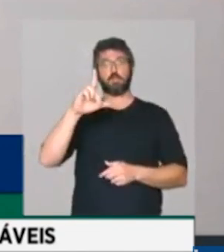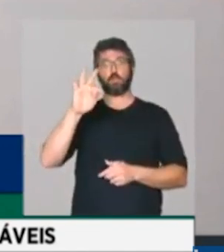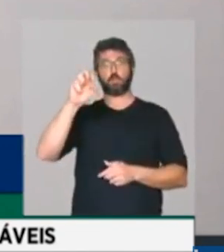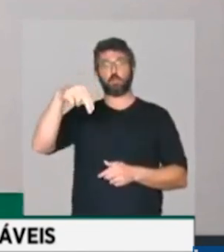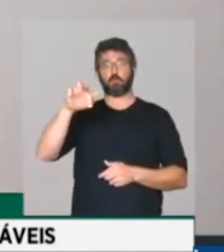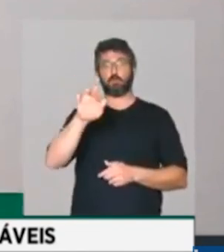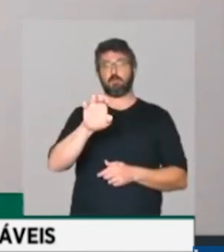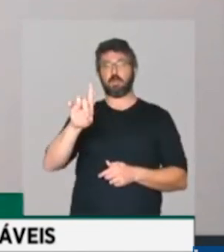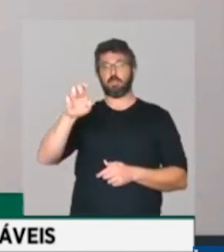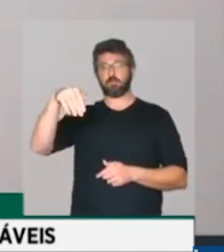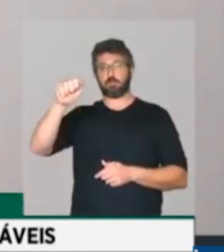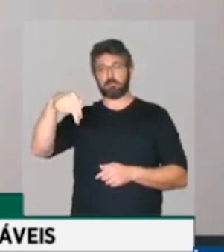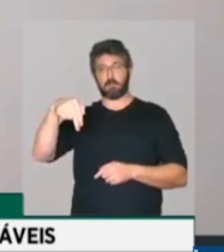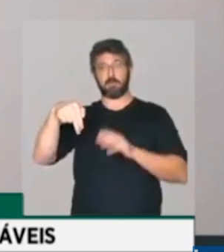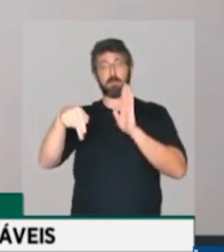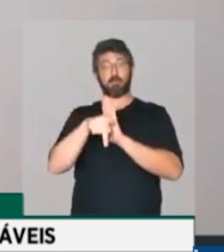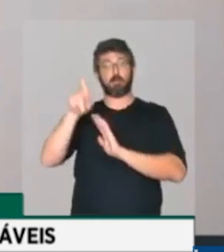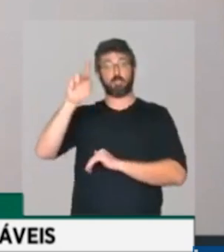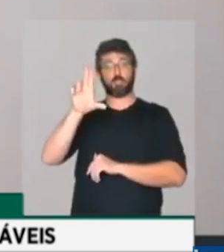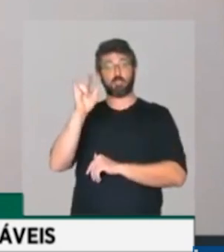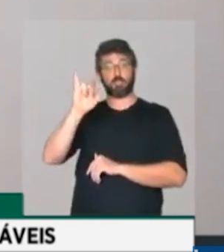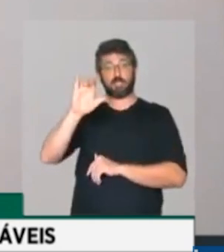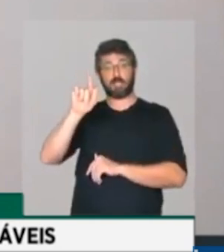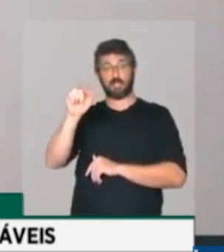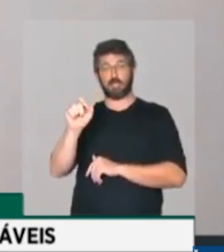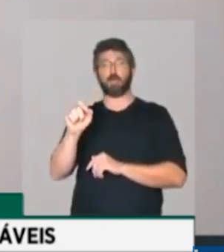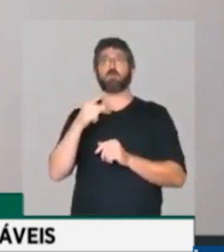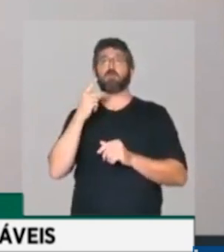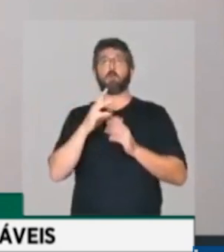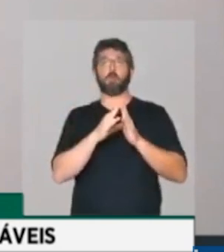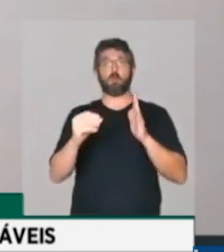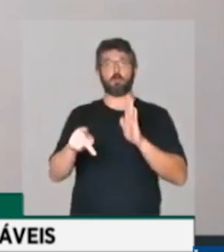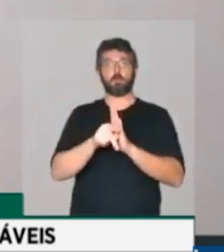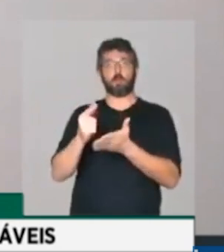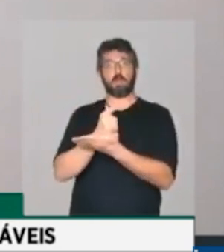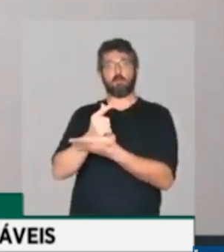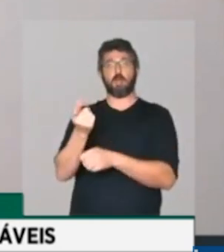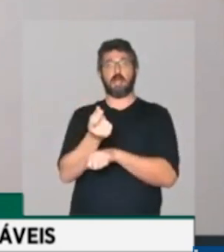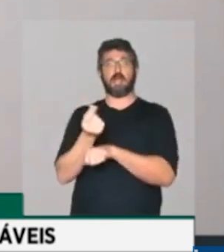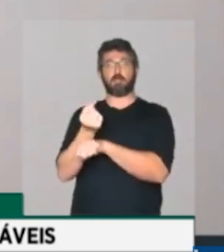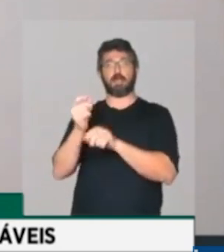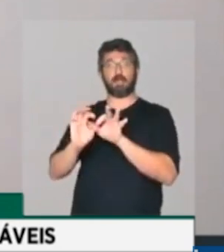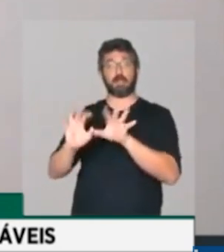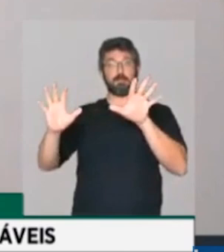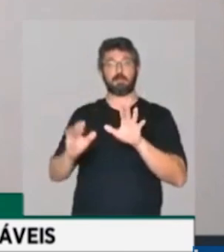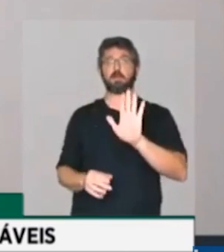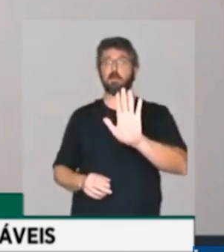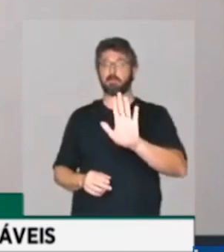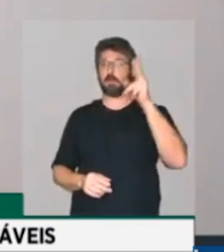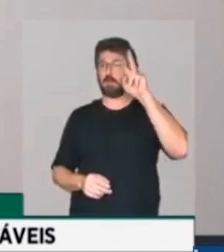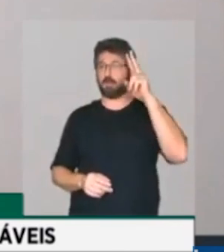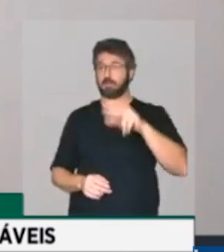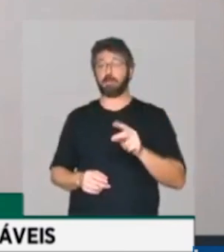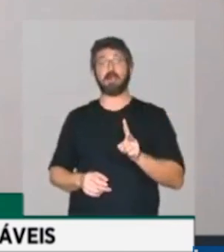economista liberal da escola de Chicago, que consagrou o modelo de renda mínima no seu livro Capitalismo e Liberdade, mas a gente precisa